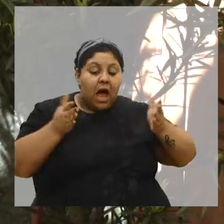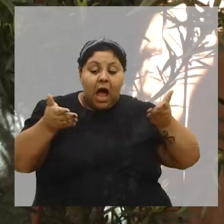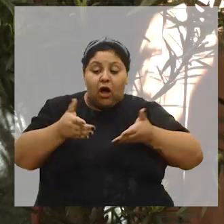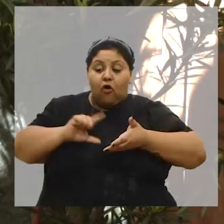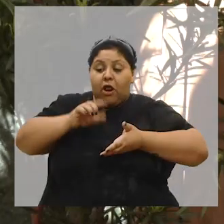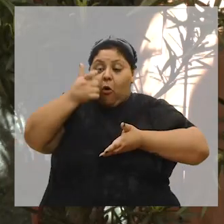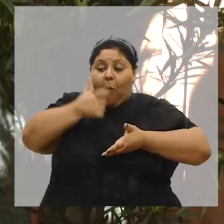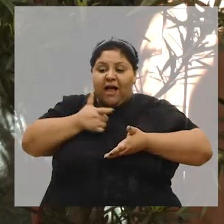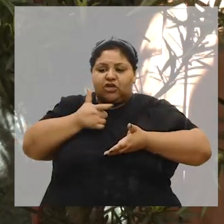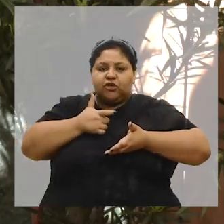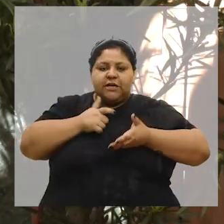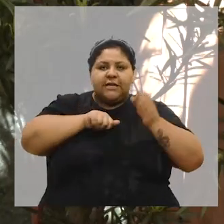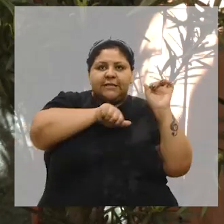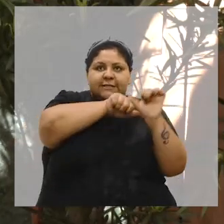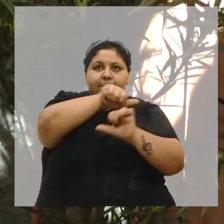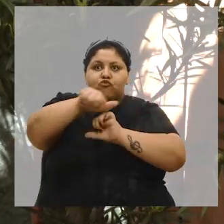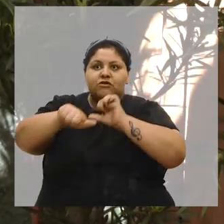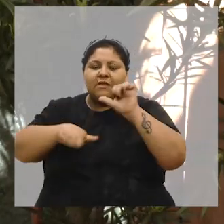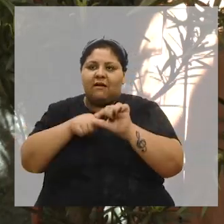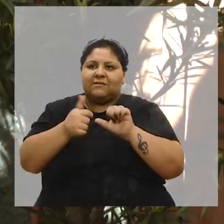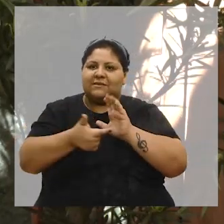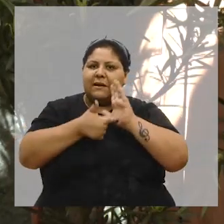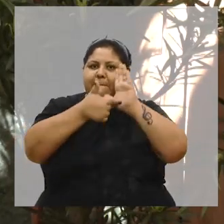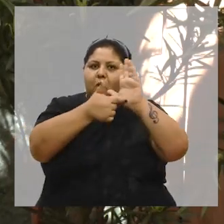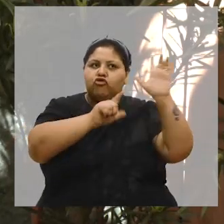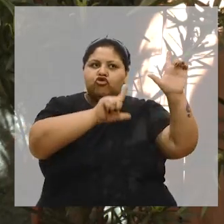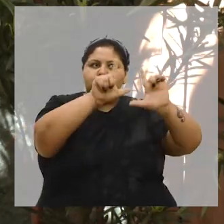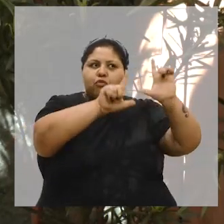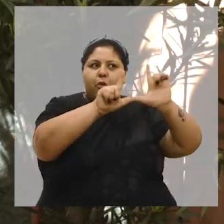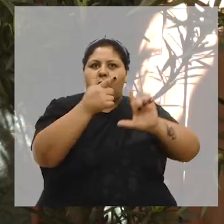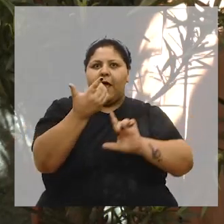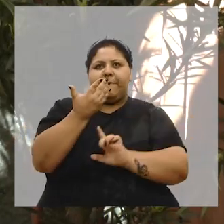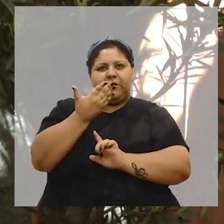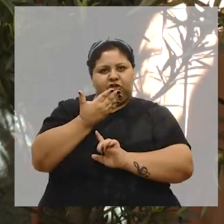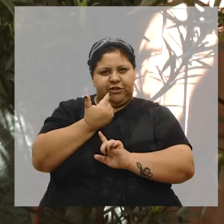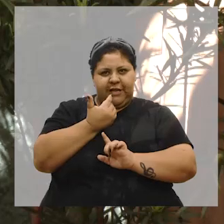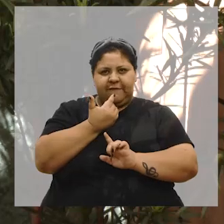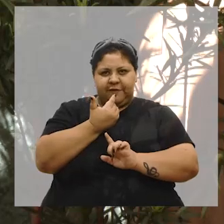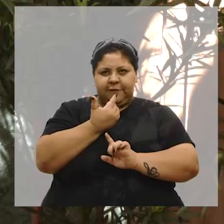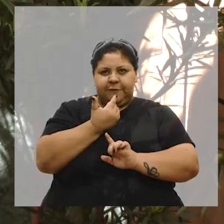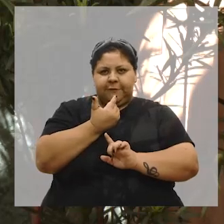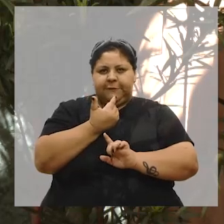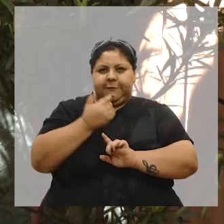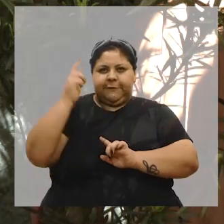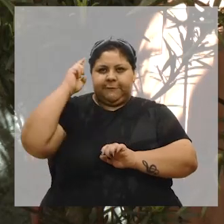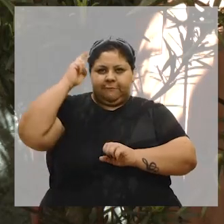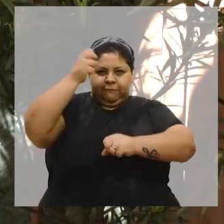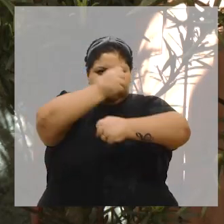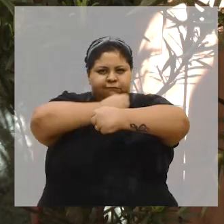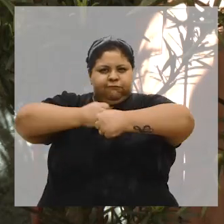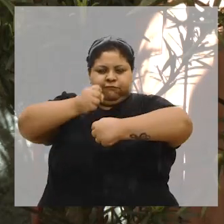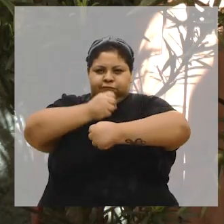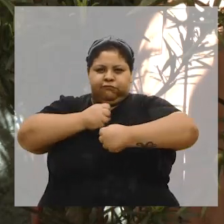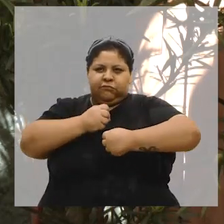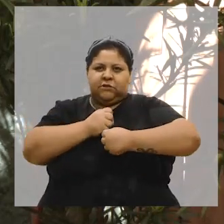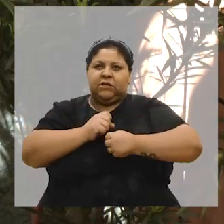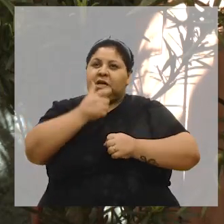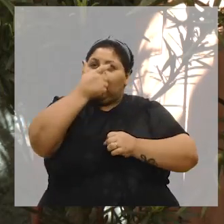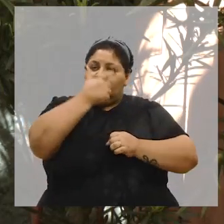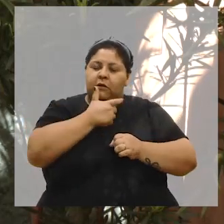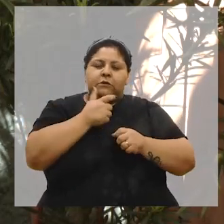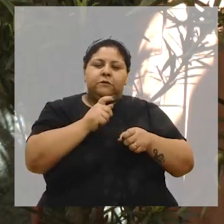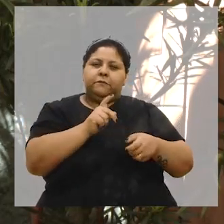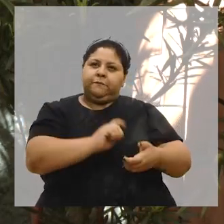E agora até eu acho que com essa explosão dos programas de televisão e do MasterChef e toda essa linha, que acho